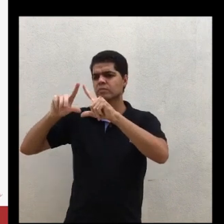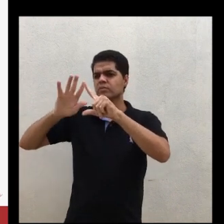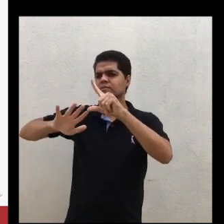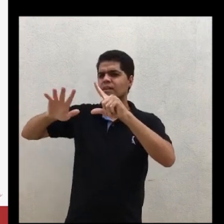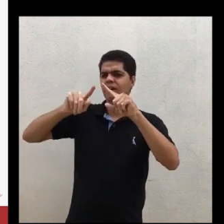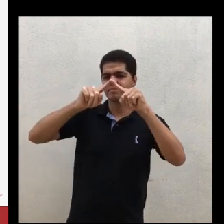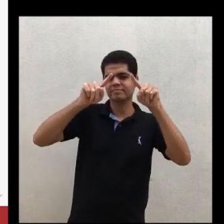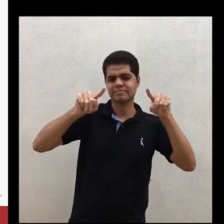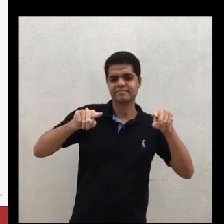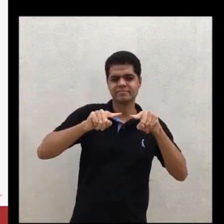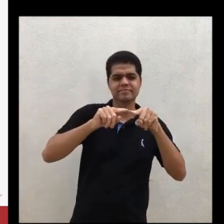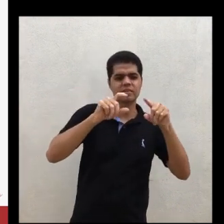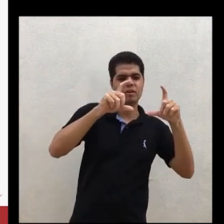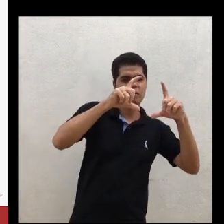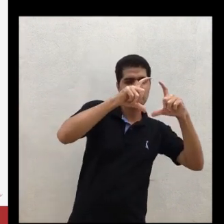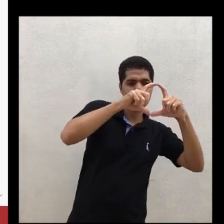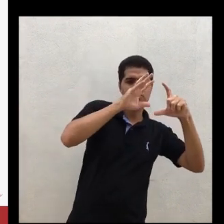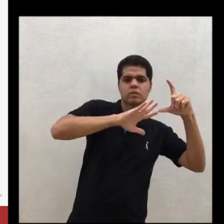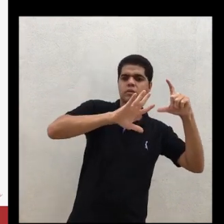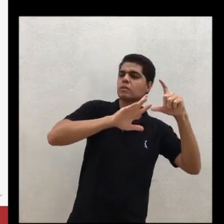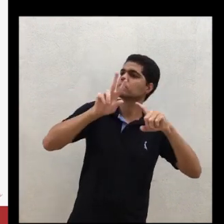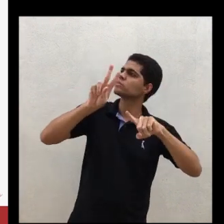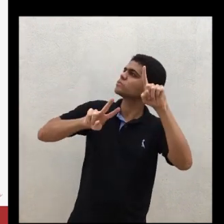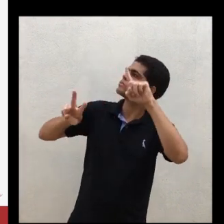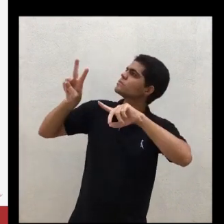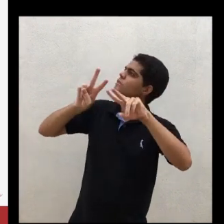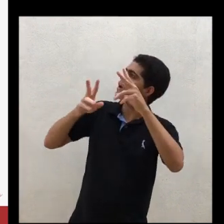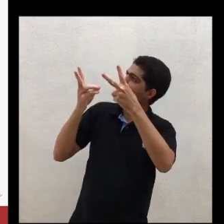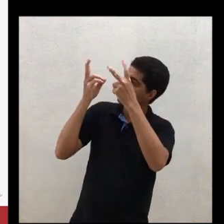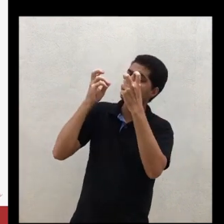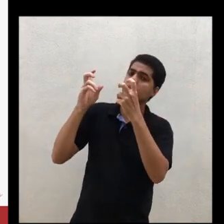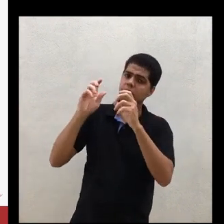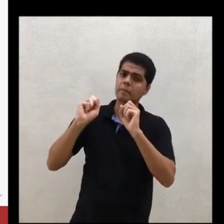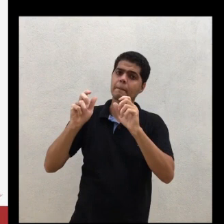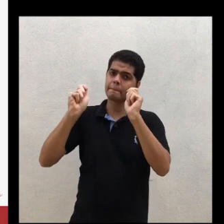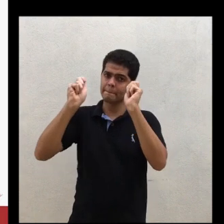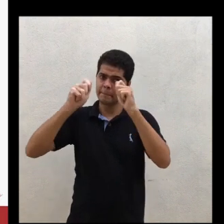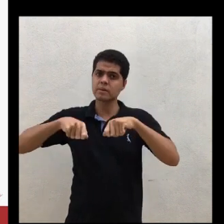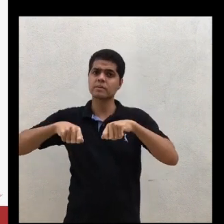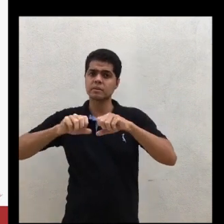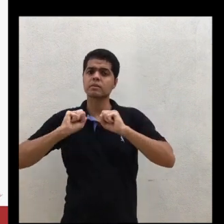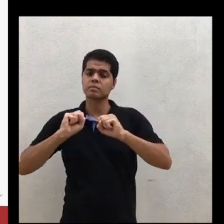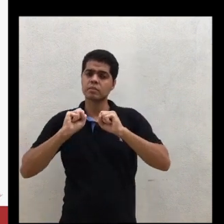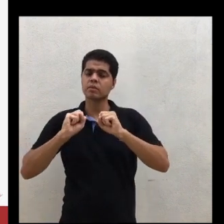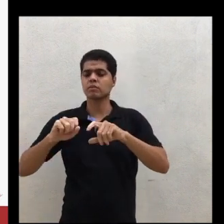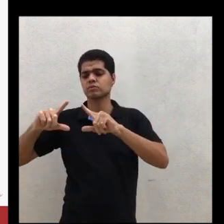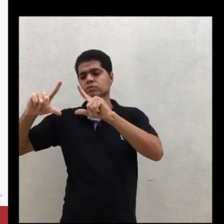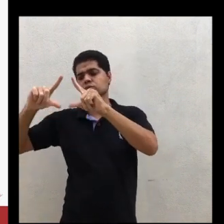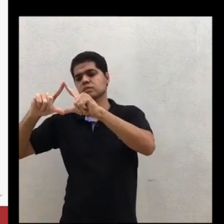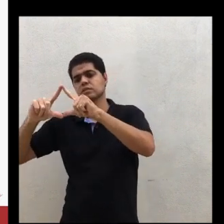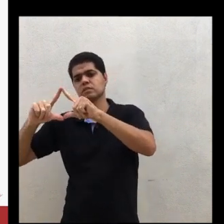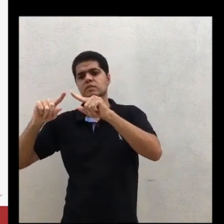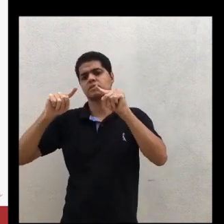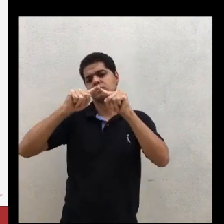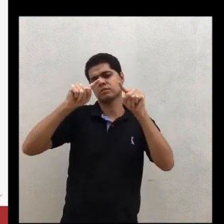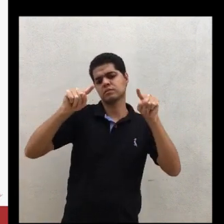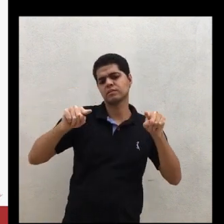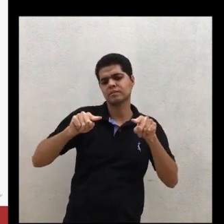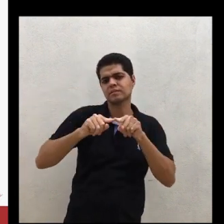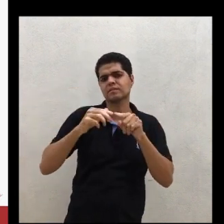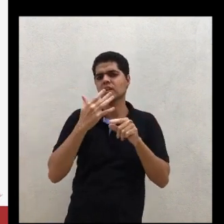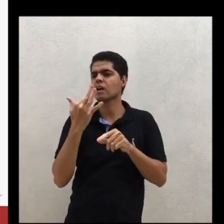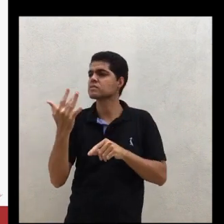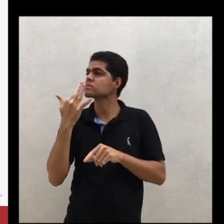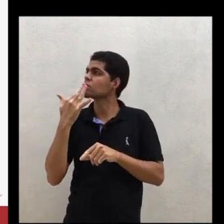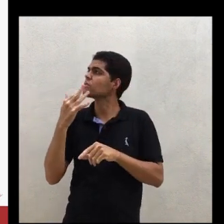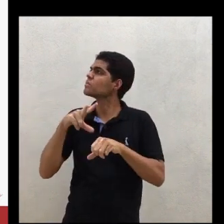triângulo, né? Triângulo retângulo, que é esse primeiro aqui, o verdinho. Trabalha com triângulo comum, com trapézio. Trapézio